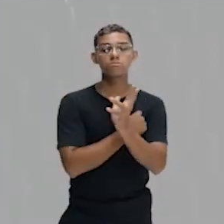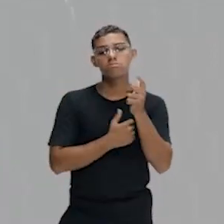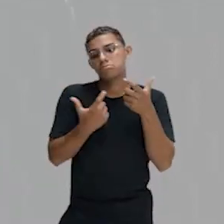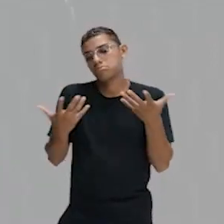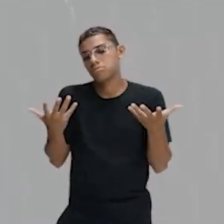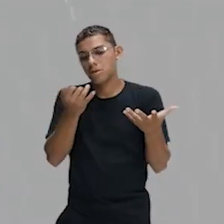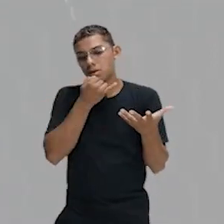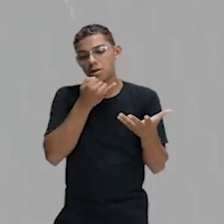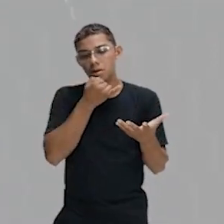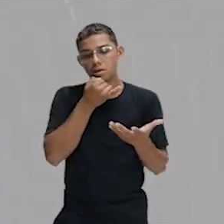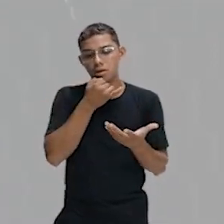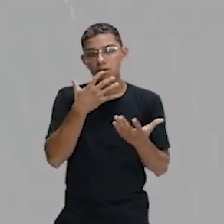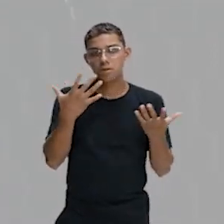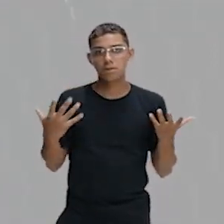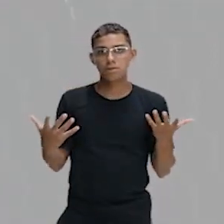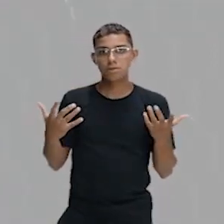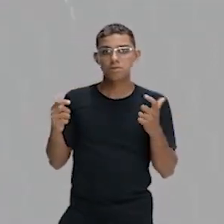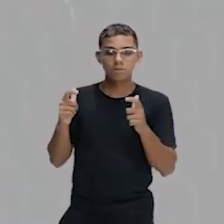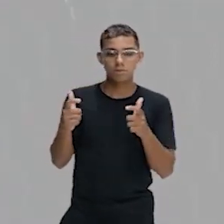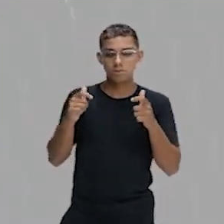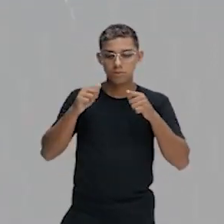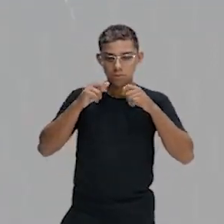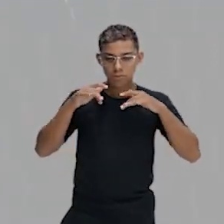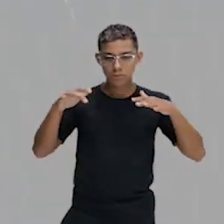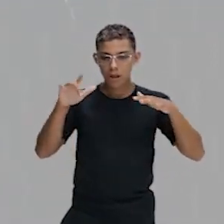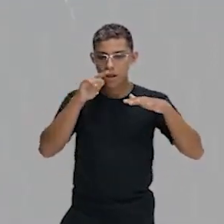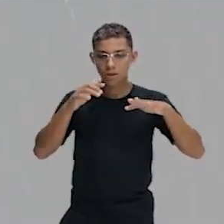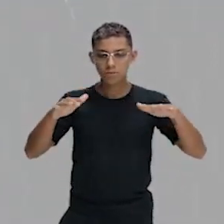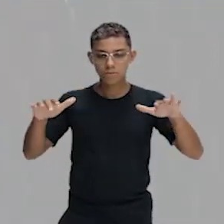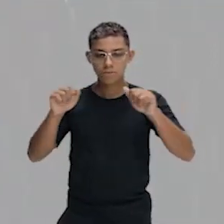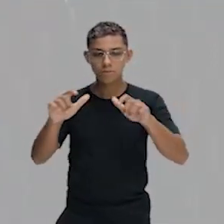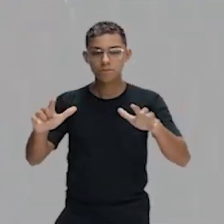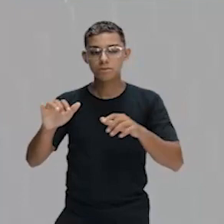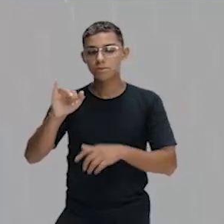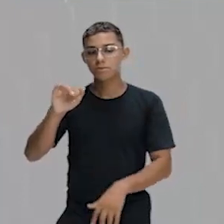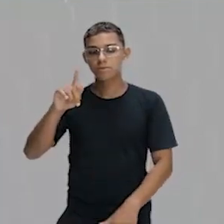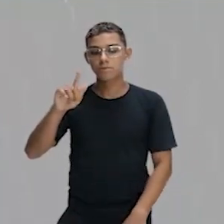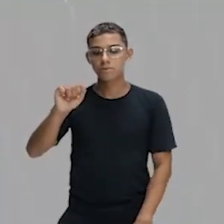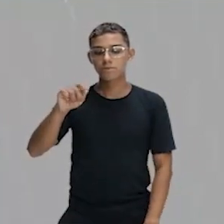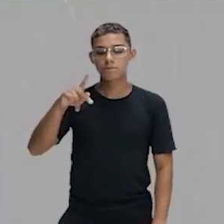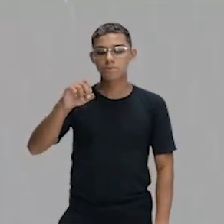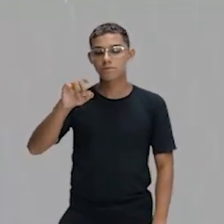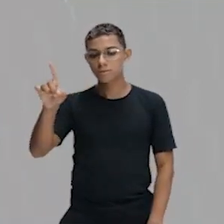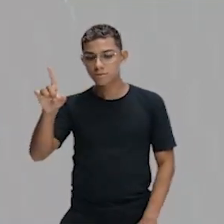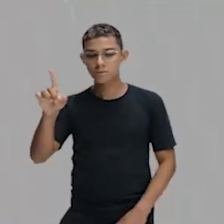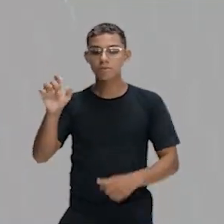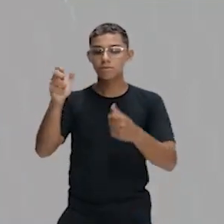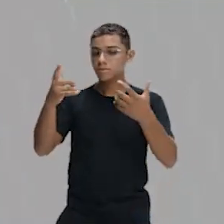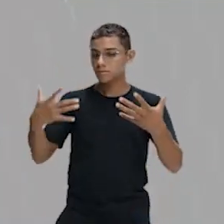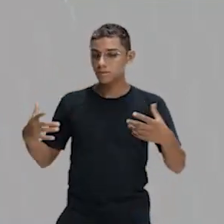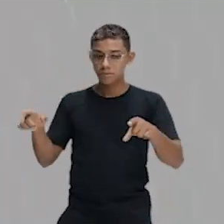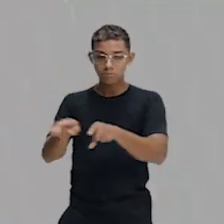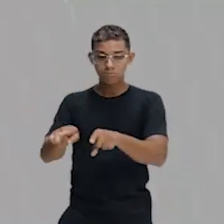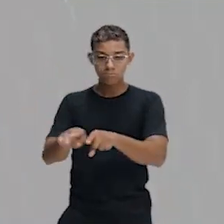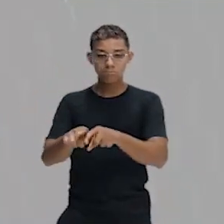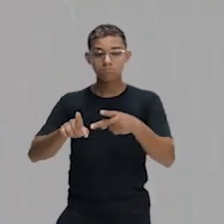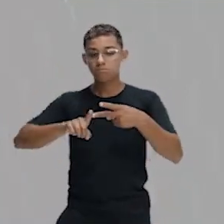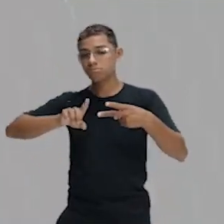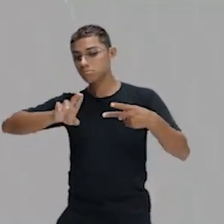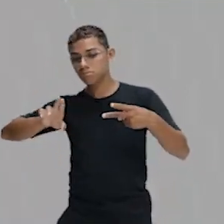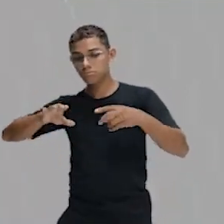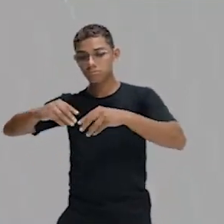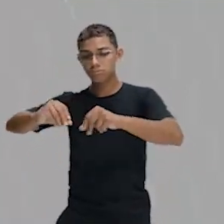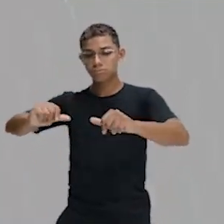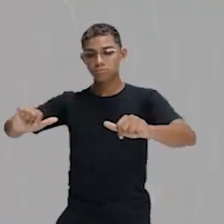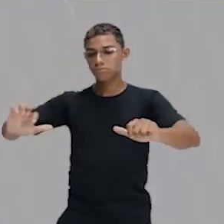tem um ambiente mais alagado, é chamado de igapó, ok? E nós temos também um ambiente onde o